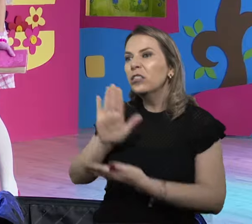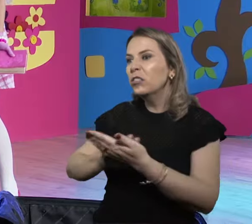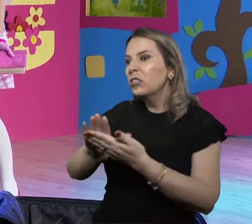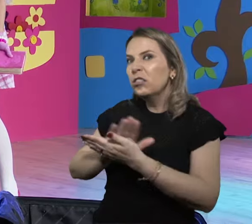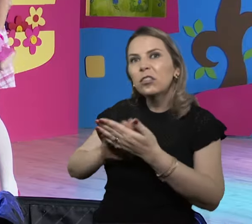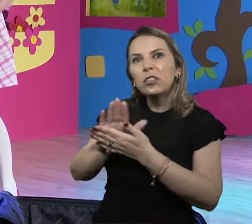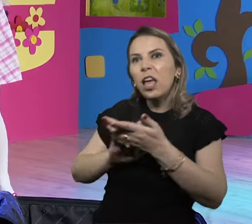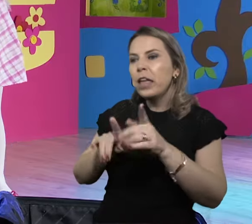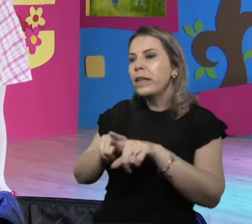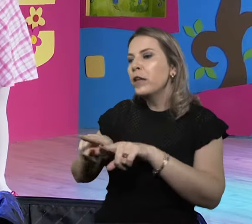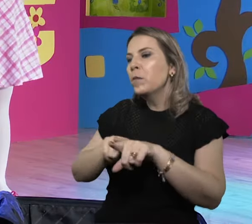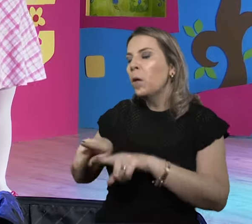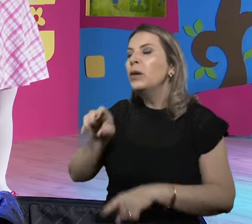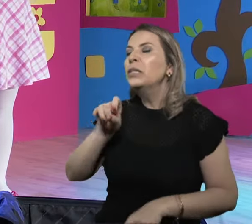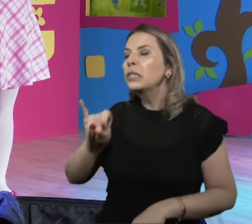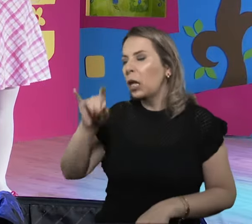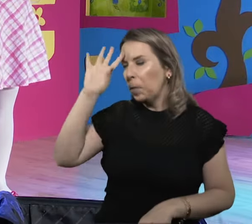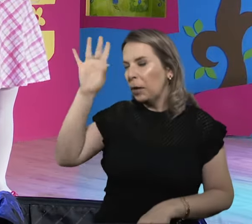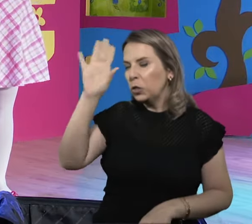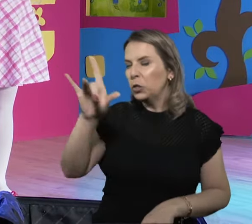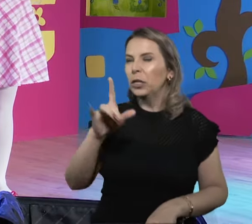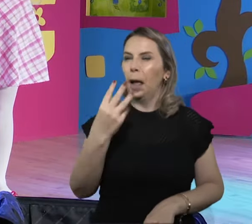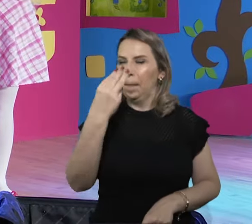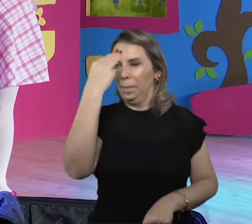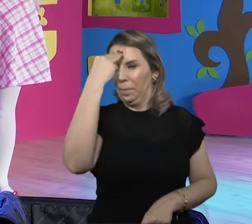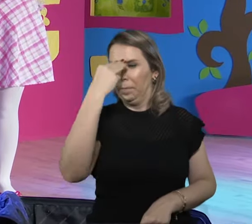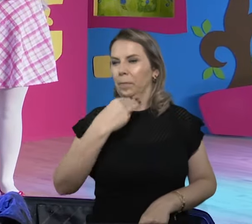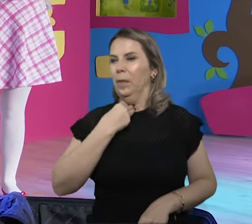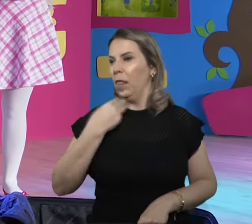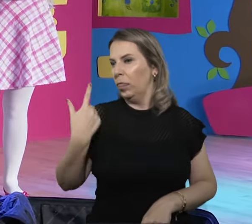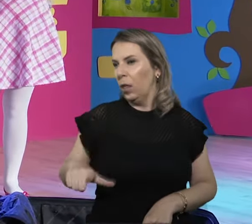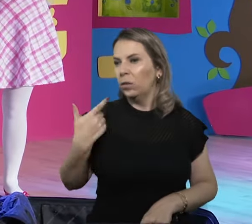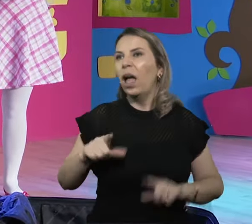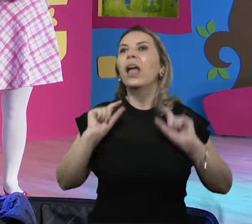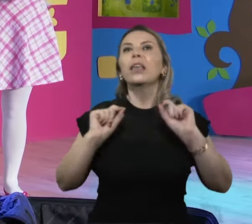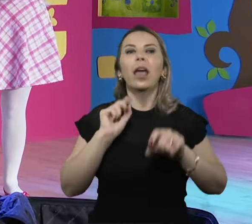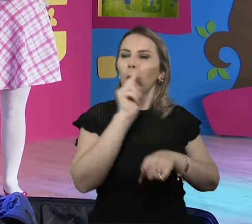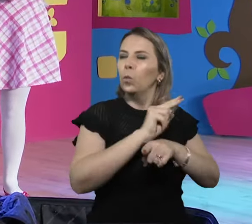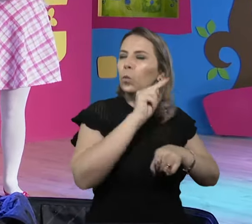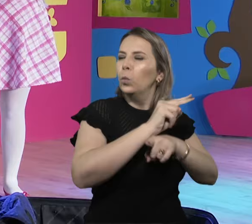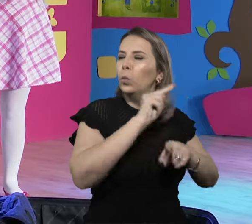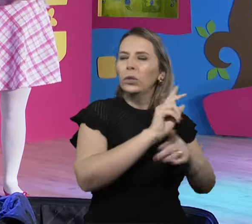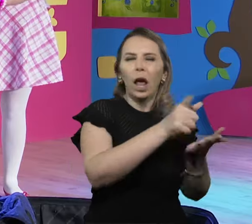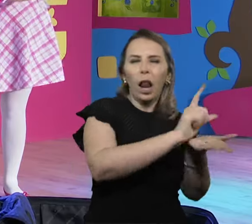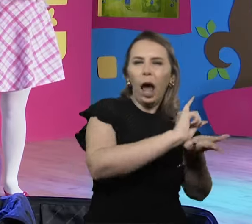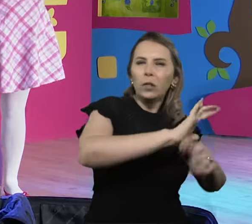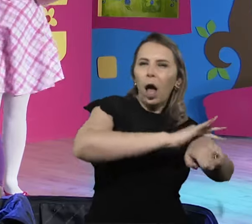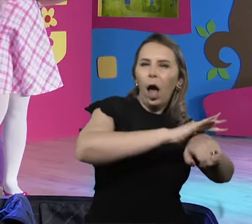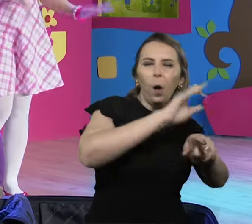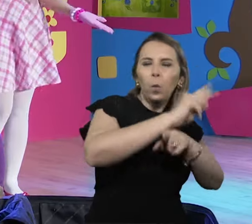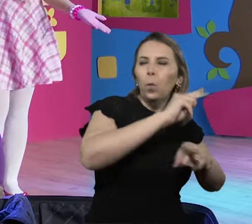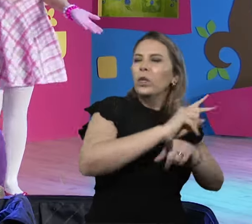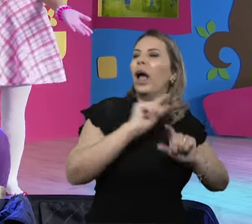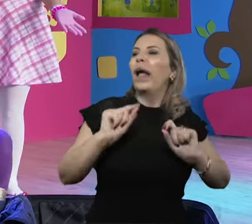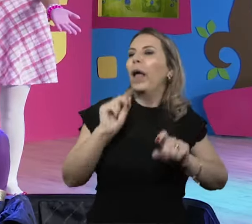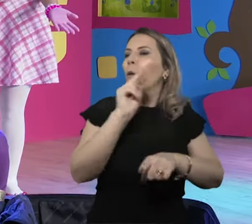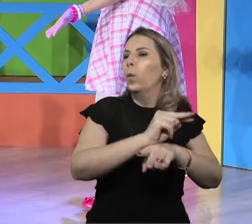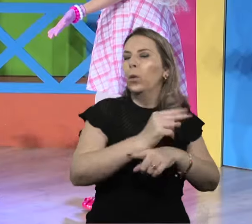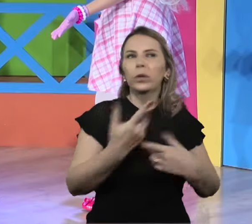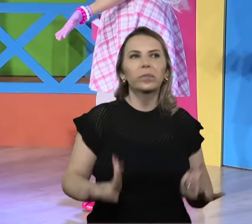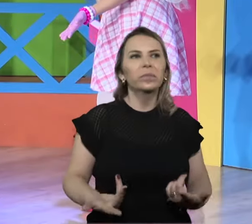vai fazer, sim, irmãos? Se Lázaro não tivesse as duas irmãs dele, quem é que ia cuidar dele quando ele ficou